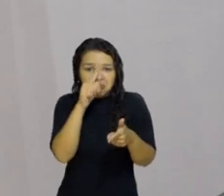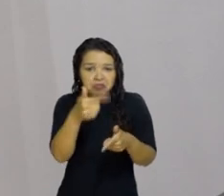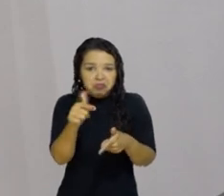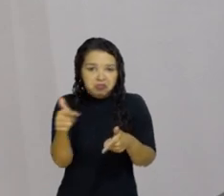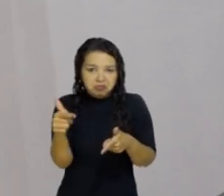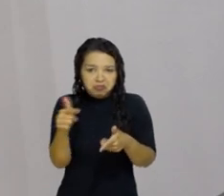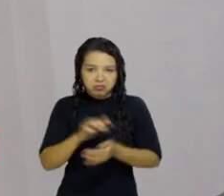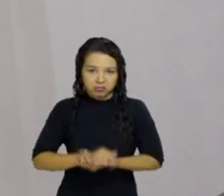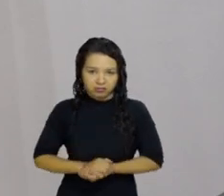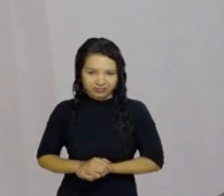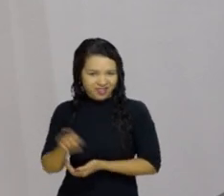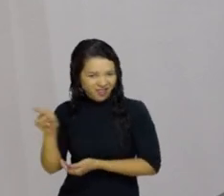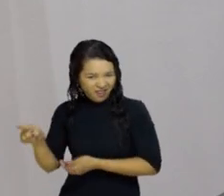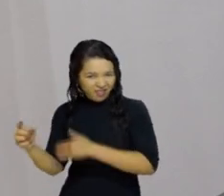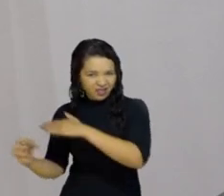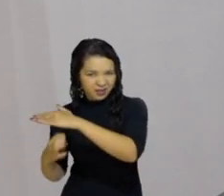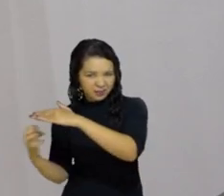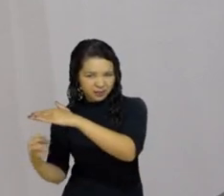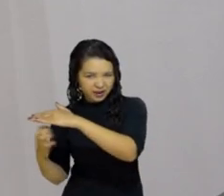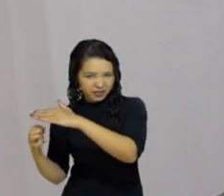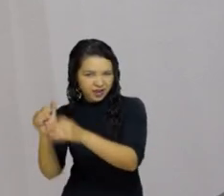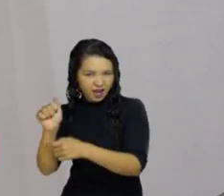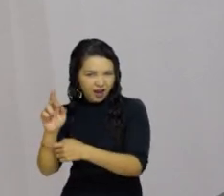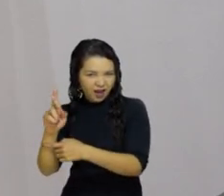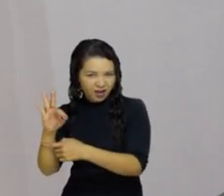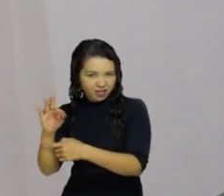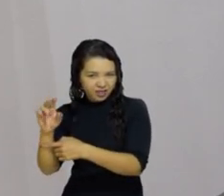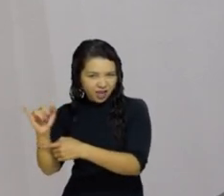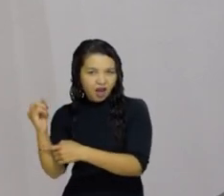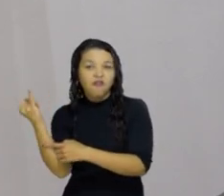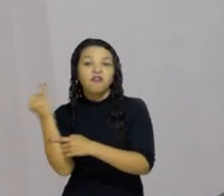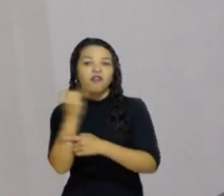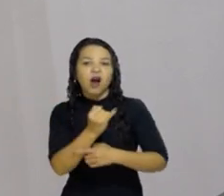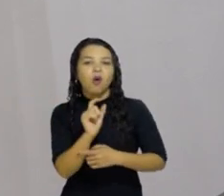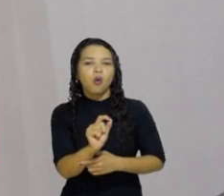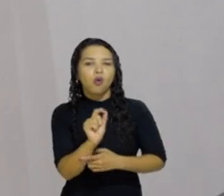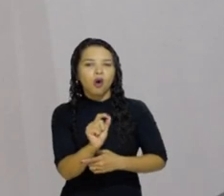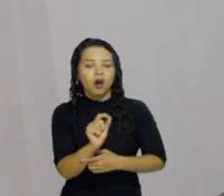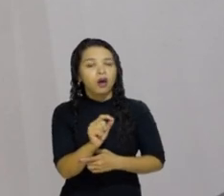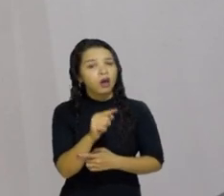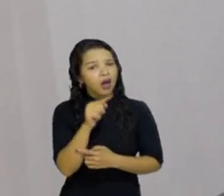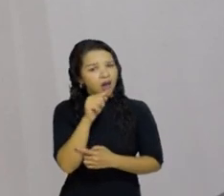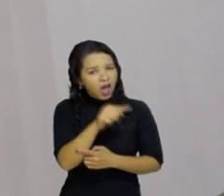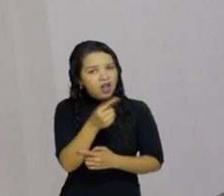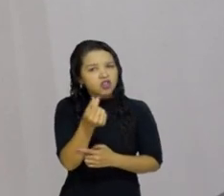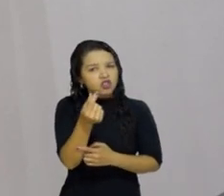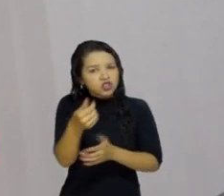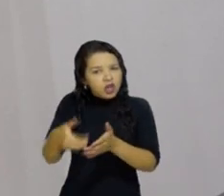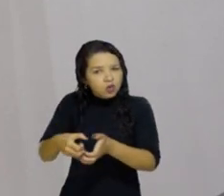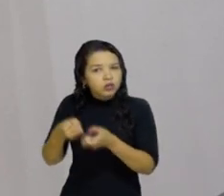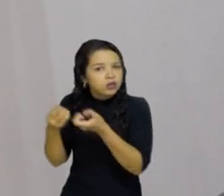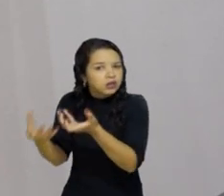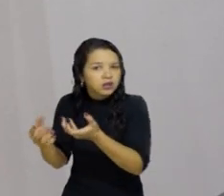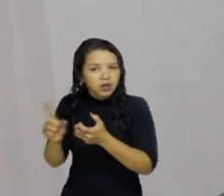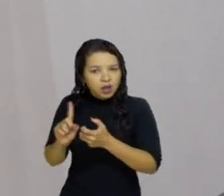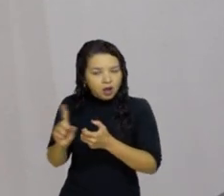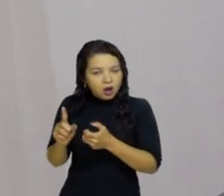do recurso ocorreu mesmo depois de a própria concessionária admitir que os dados da monitoração